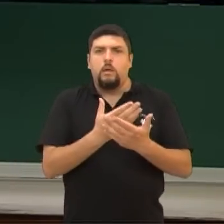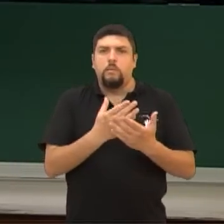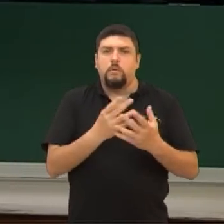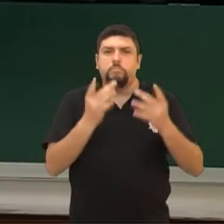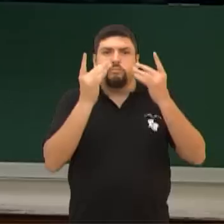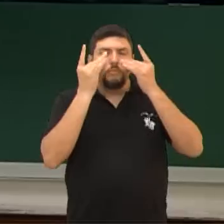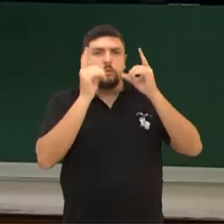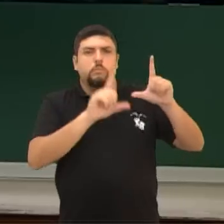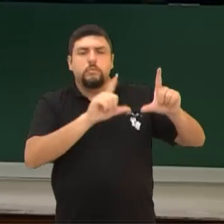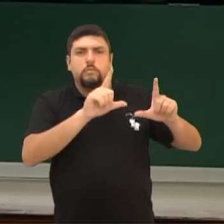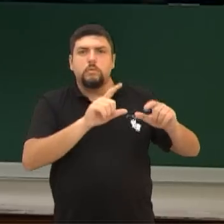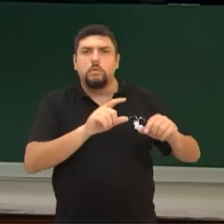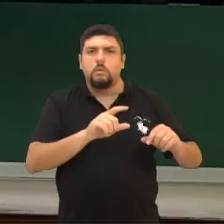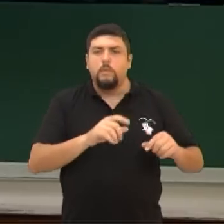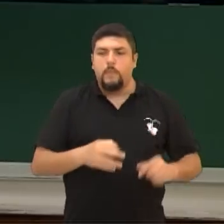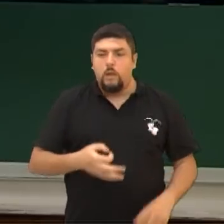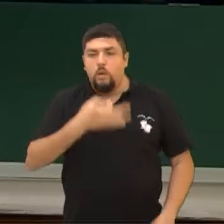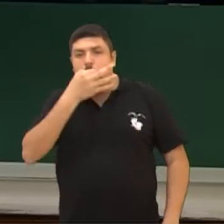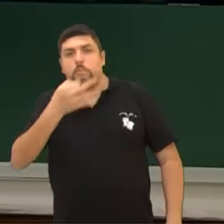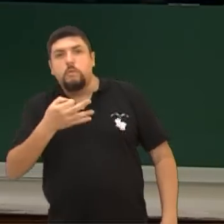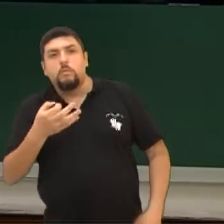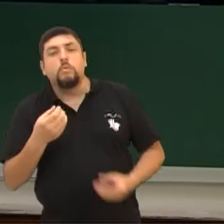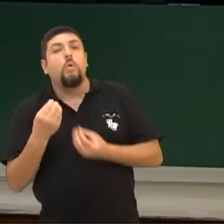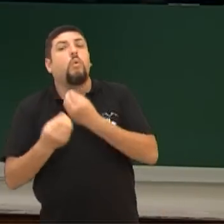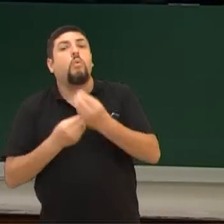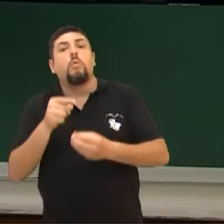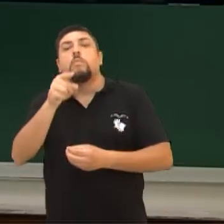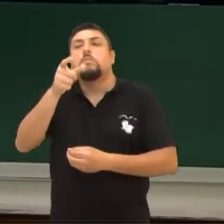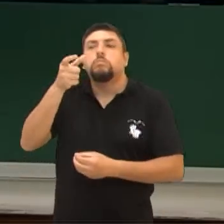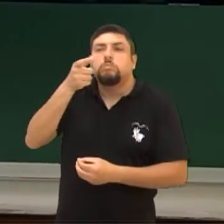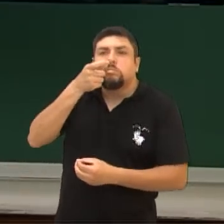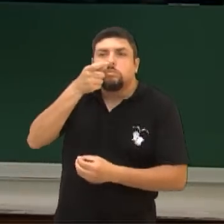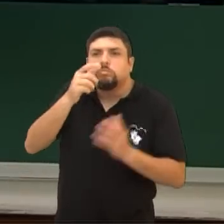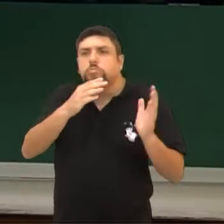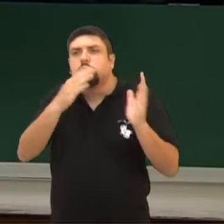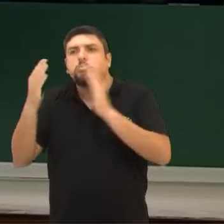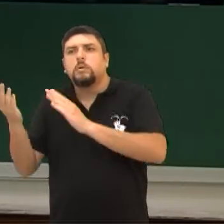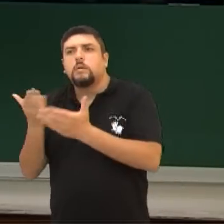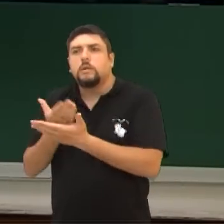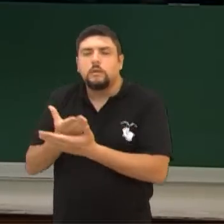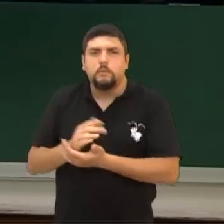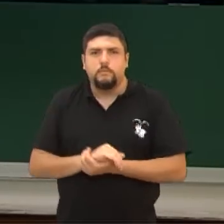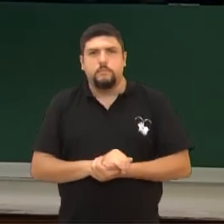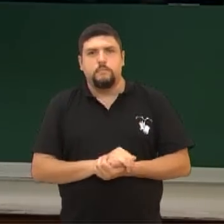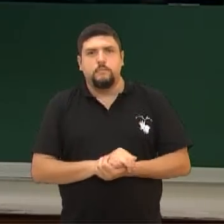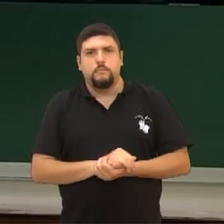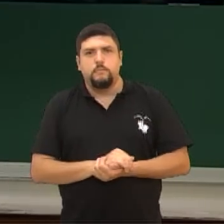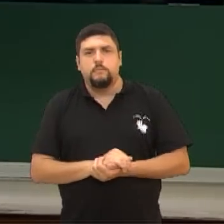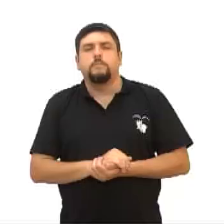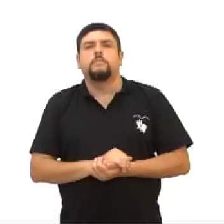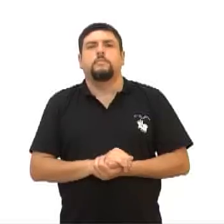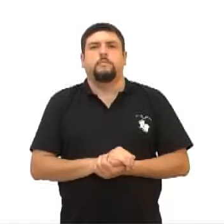interpretação sobre aulas remotas. Percebe? Vamos aqui conferir de uma forma mais técnica.